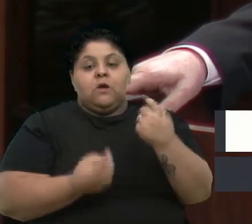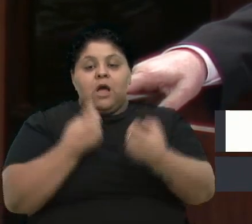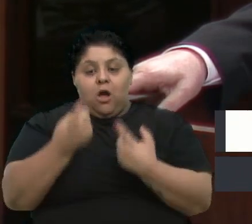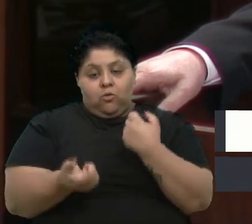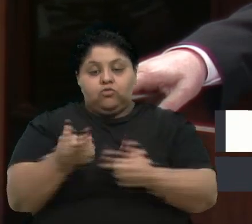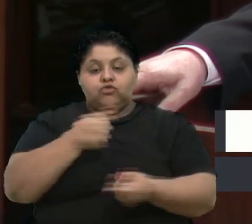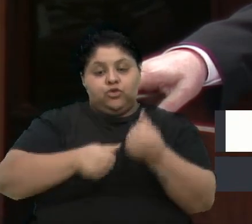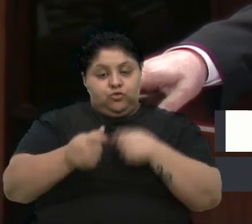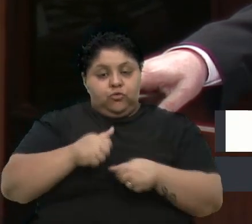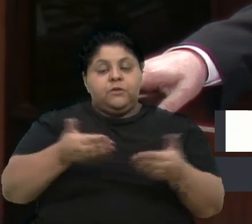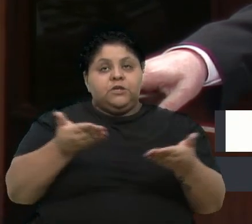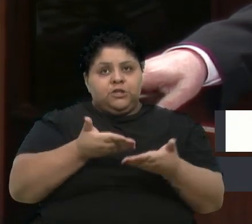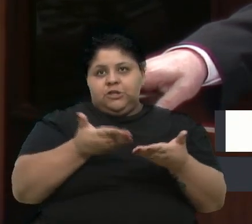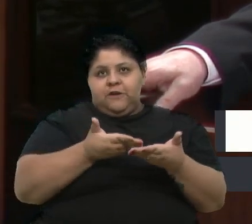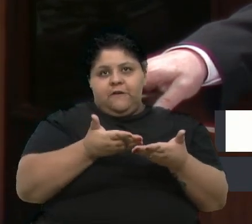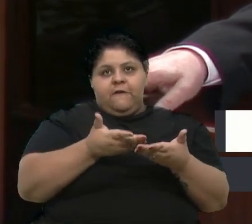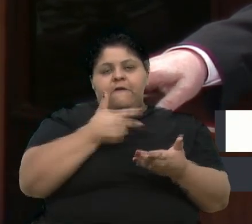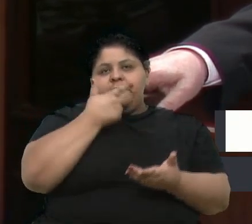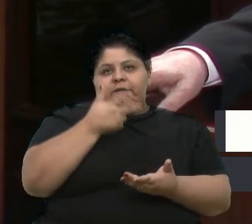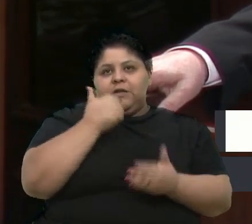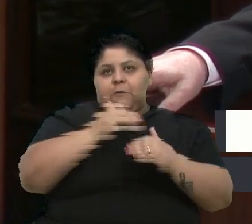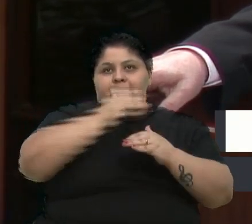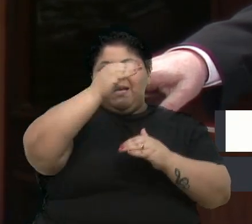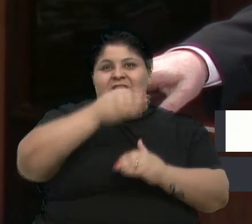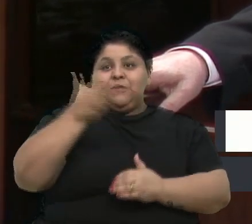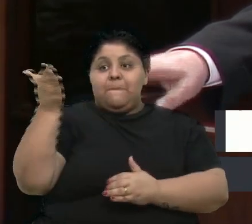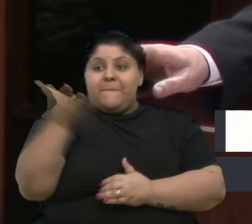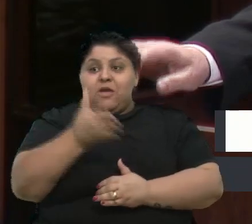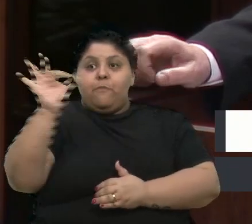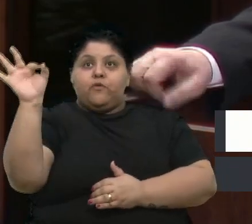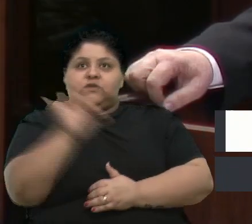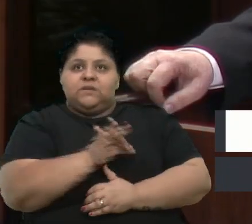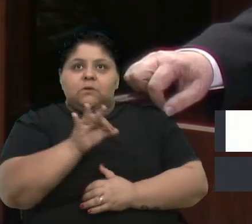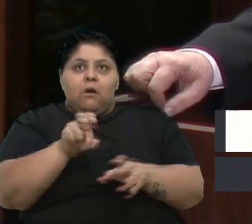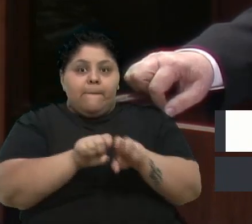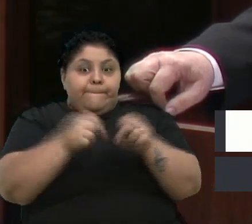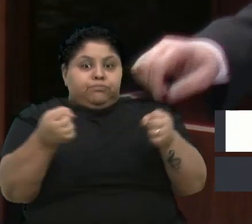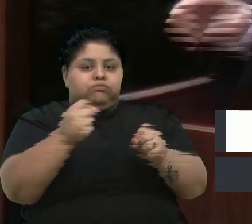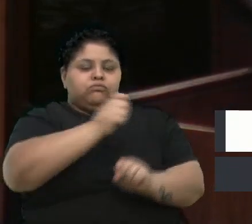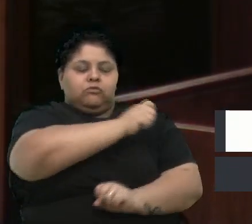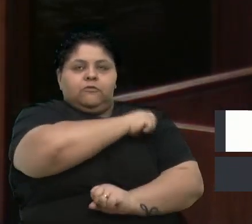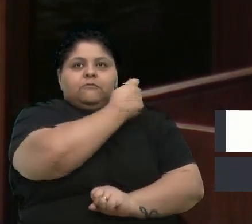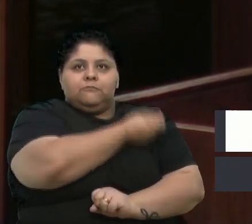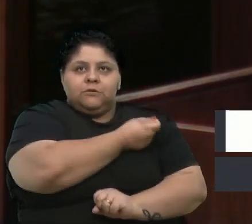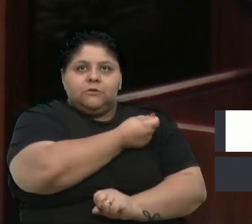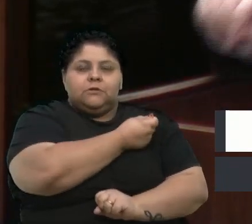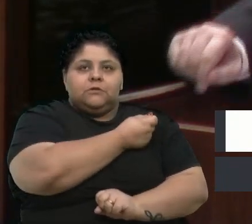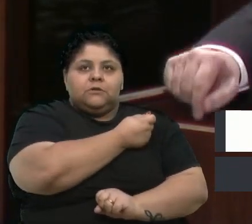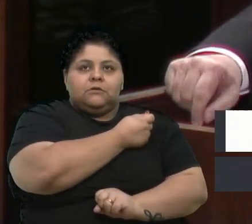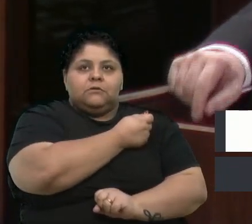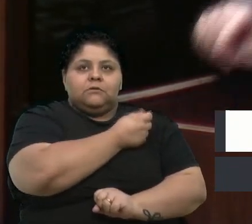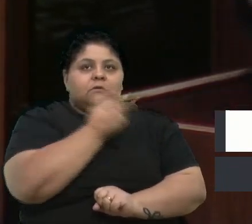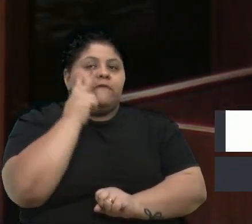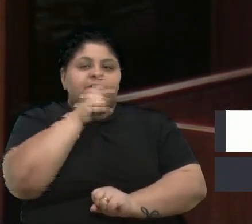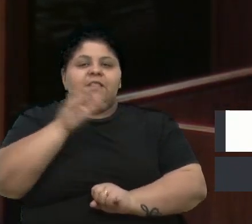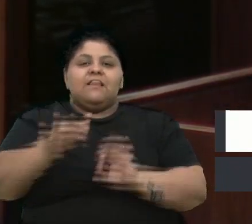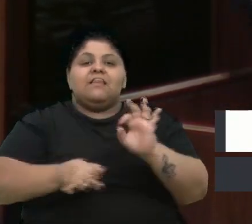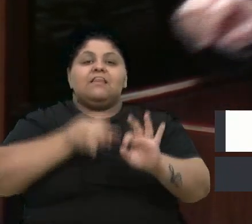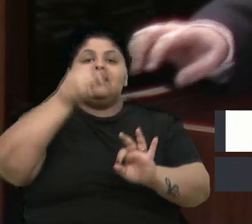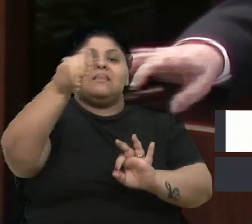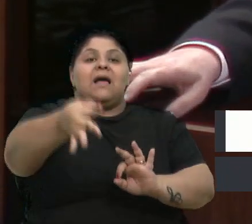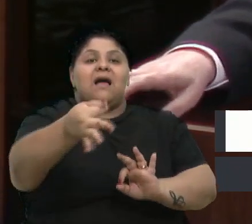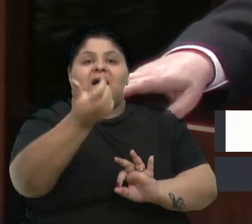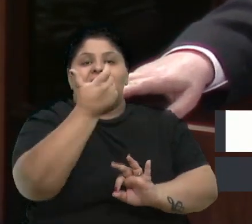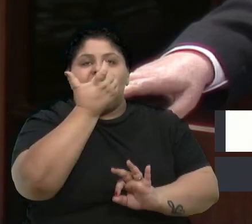de 0,5% de estouro fiscal e vai responder lá no custo da fruta, lá no custo